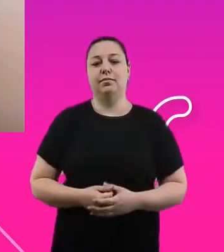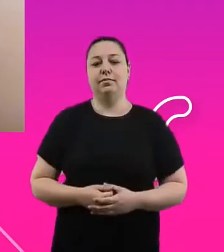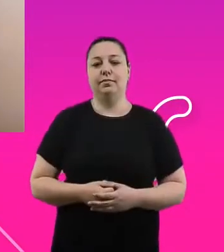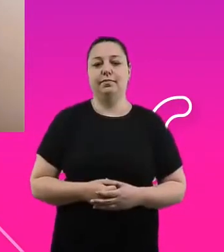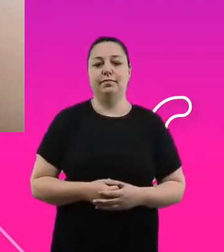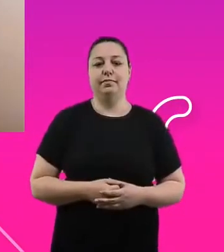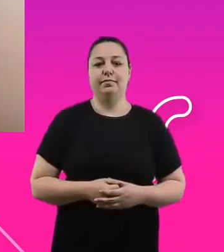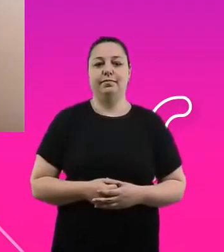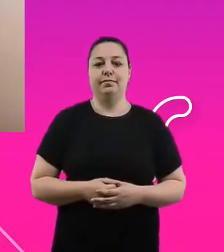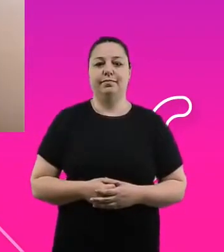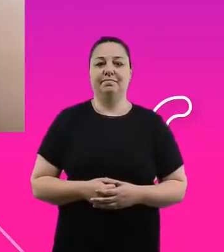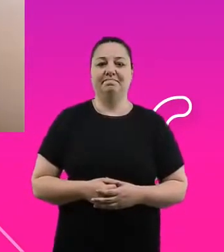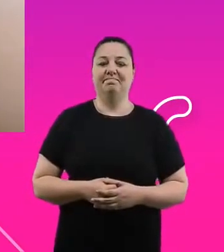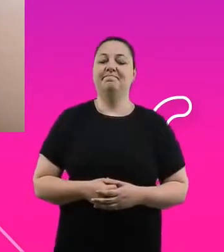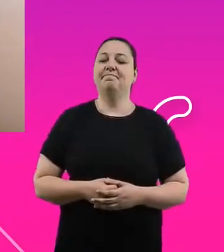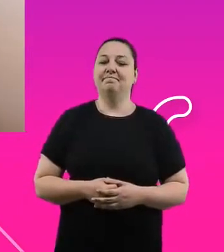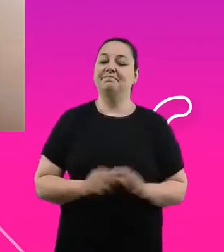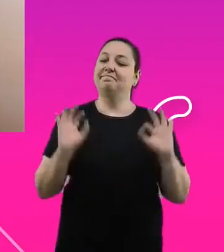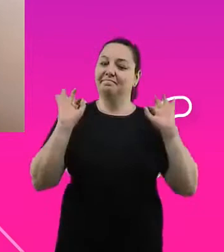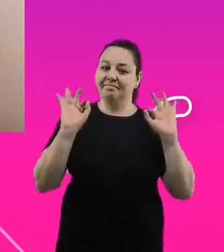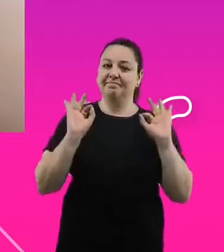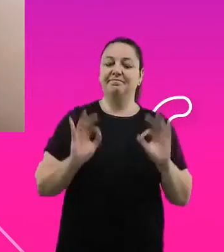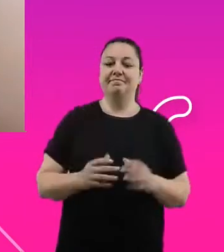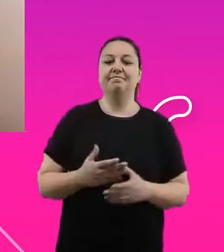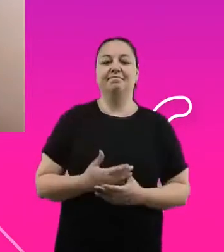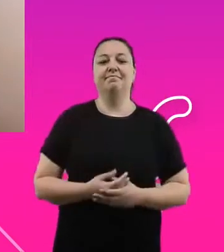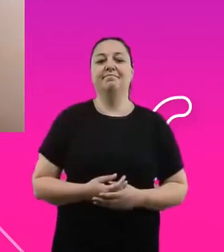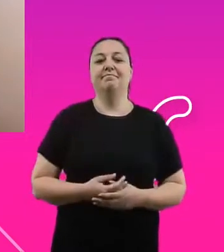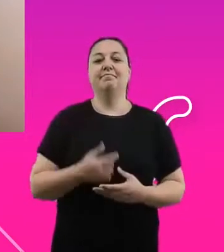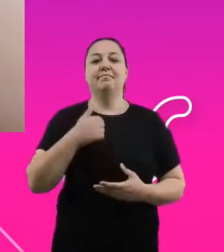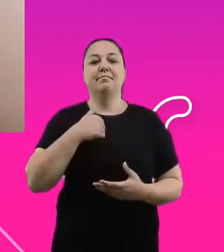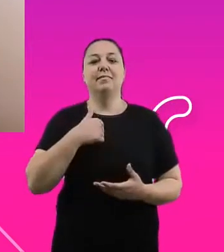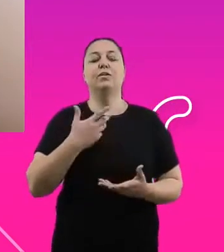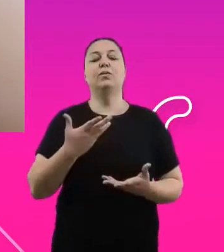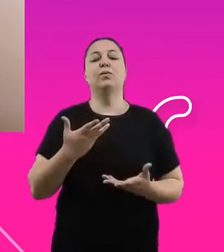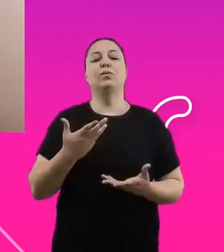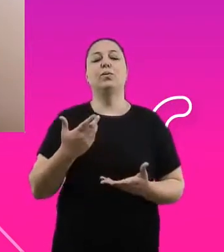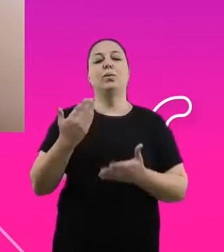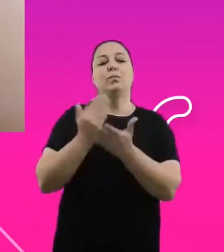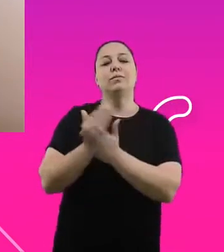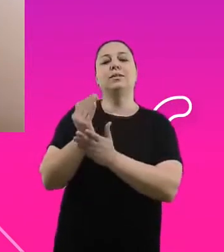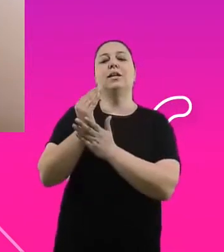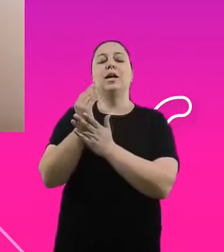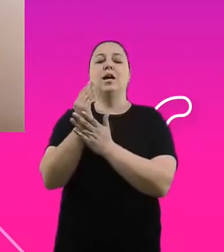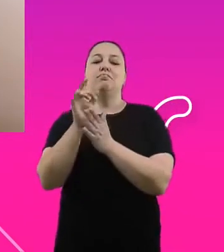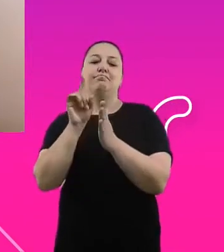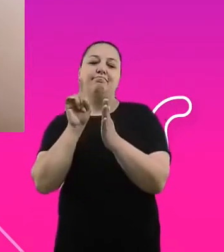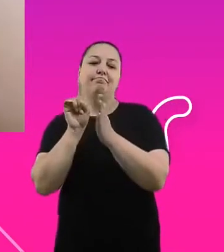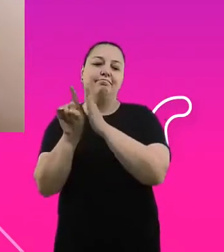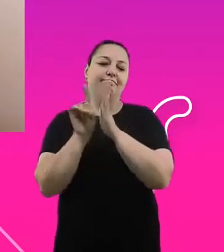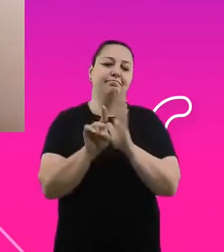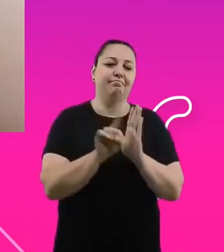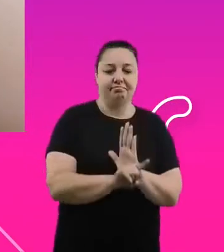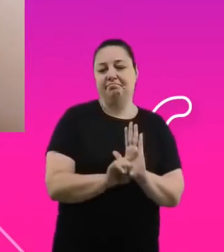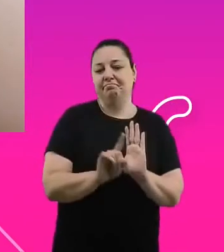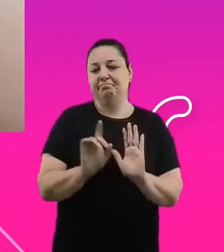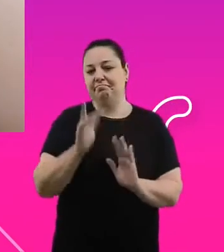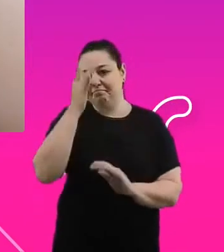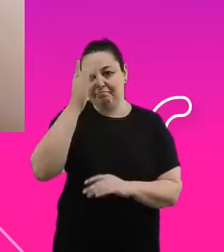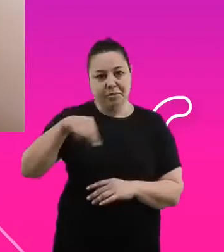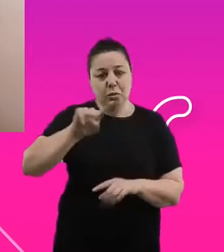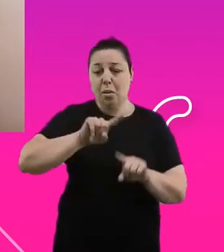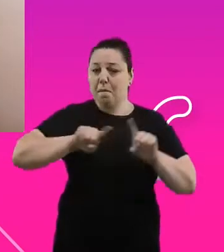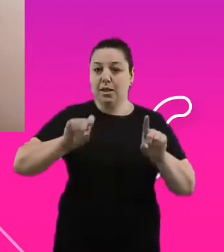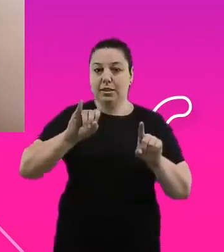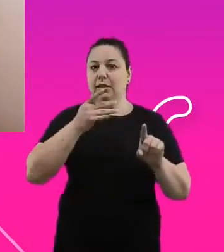Sensacional, gente. Bom, eu vou, acho que fazendo algumas perguntas, sempre direcionadas para alguém, mas fiquem muito à vontade para